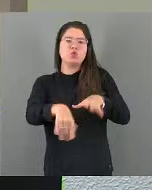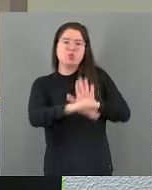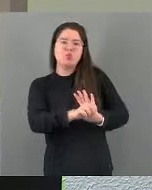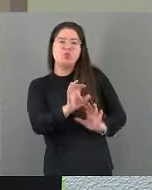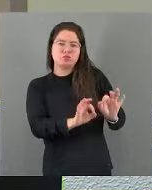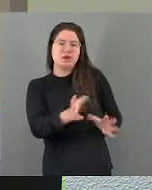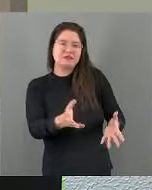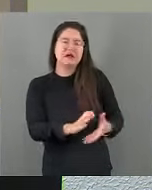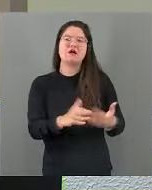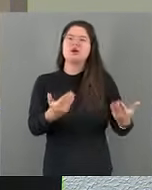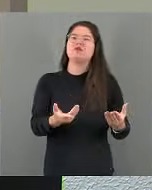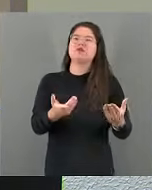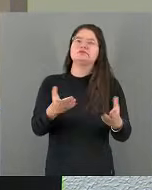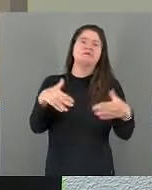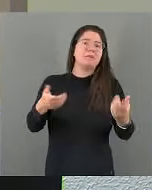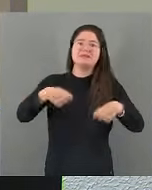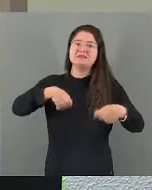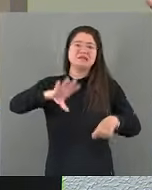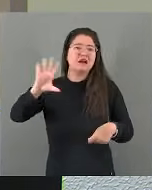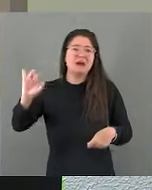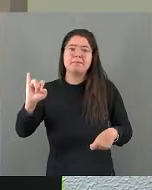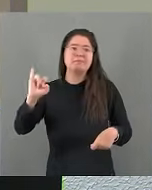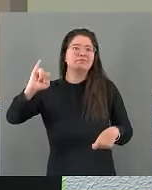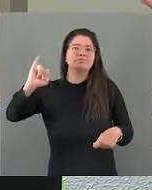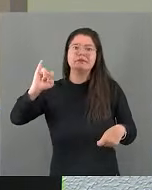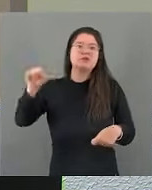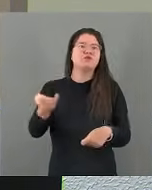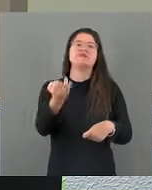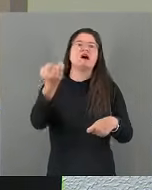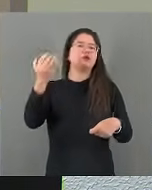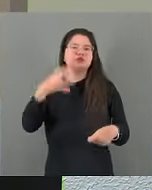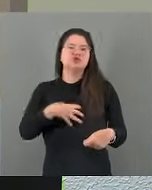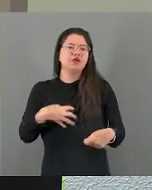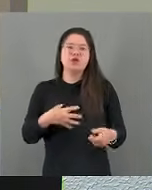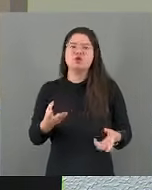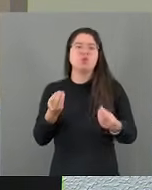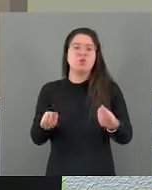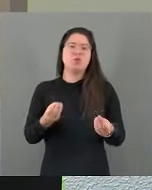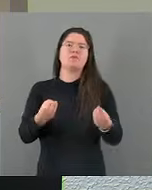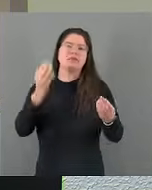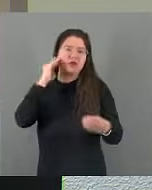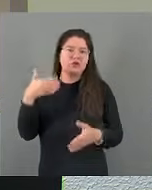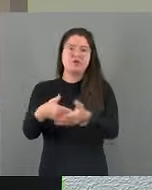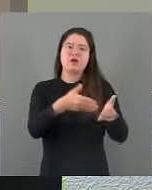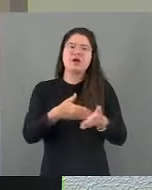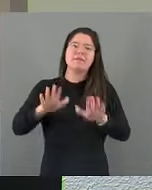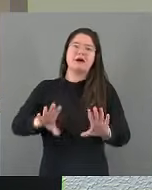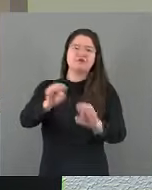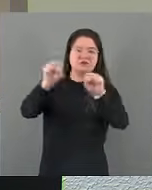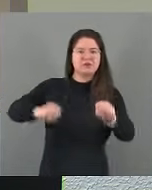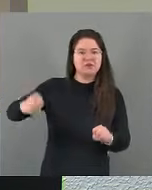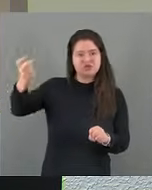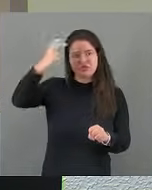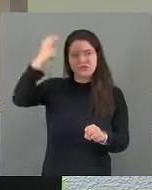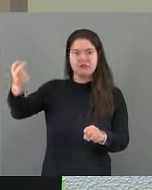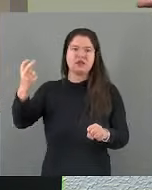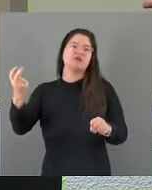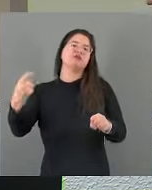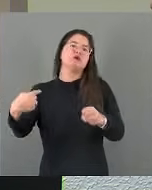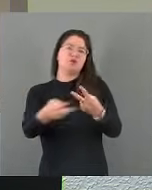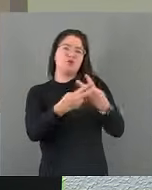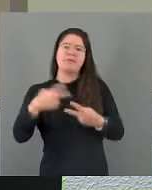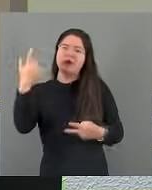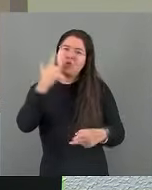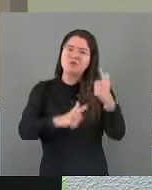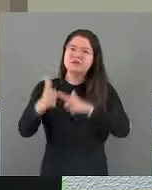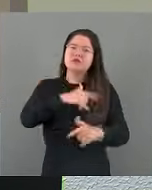pouco usar o limão para fazer uma limonada também. Né? Existem dificuldades, mas então os sistemas de inteligência dos presídios podem trabalhar com isso para obter